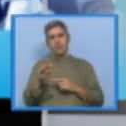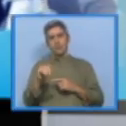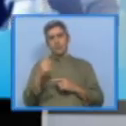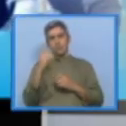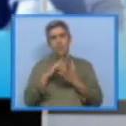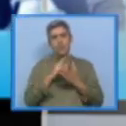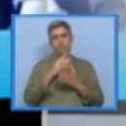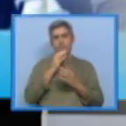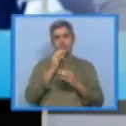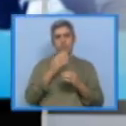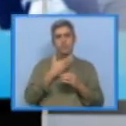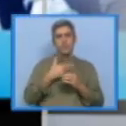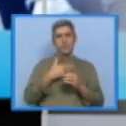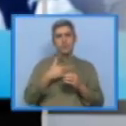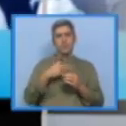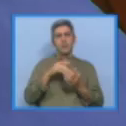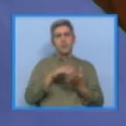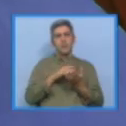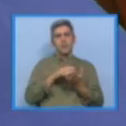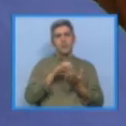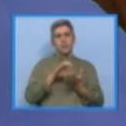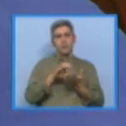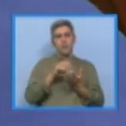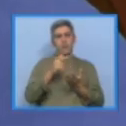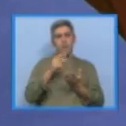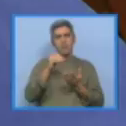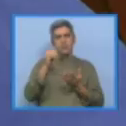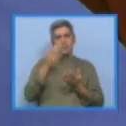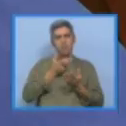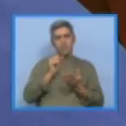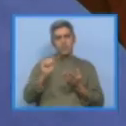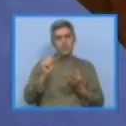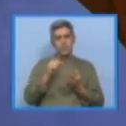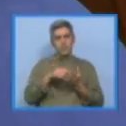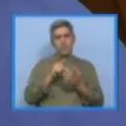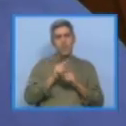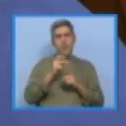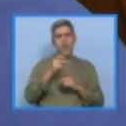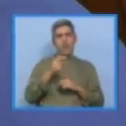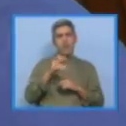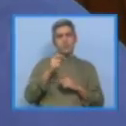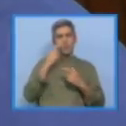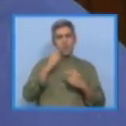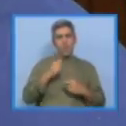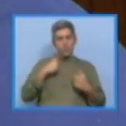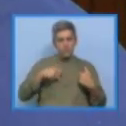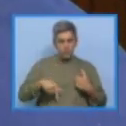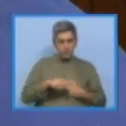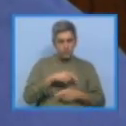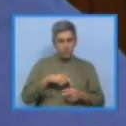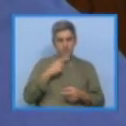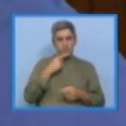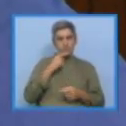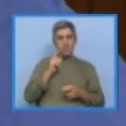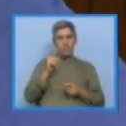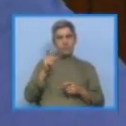à antiga tese de doutoramento dele, que é o Atlas do Corpo e da Imaginação, e bastava isso para nós termos a maior expectativa em ver o que é que o